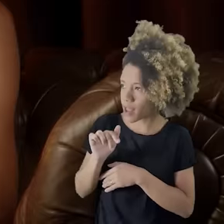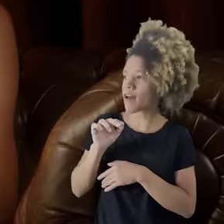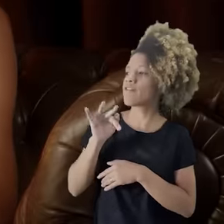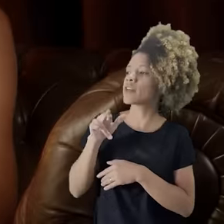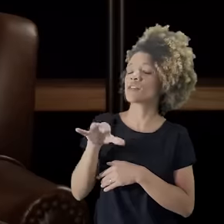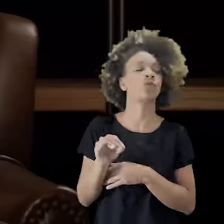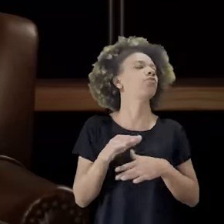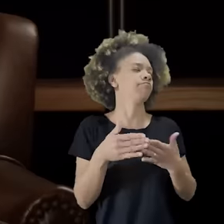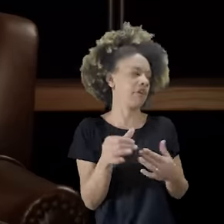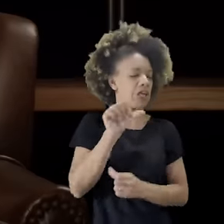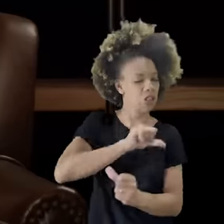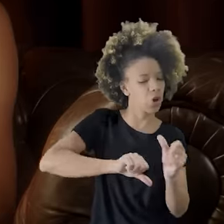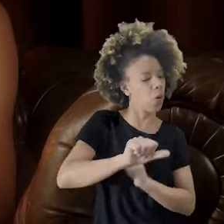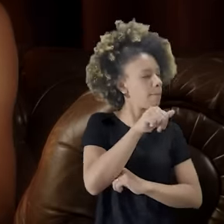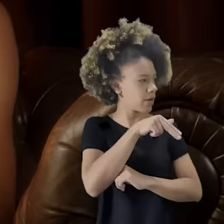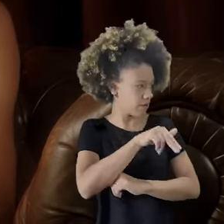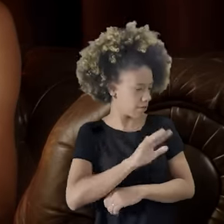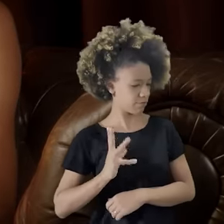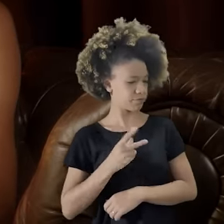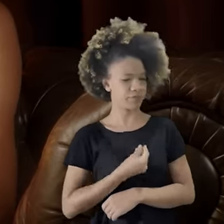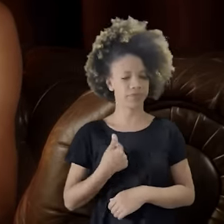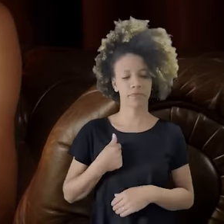que virou Ana Carolina